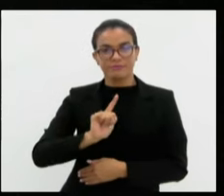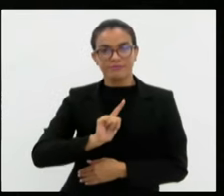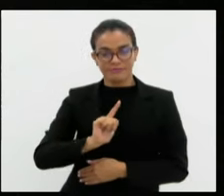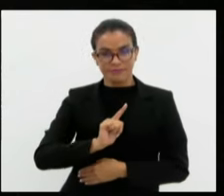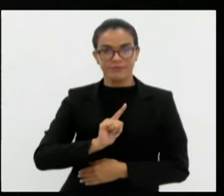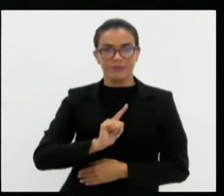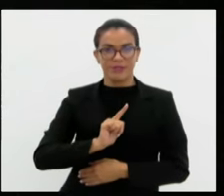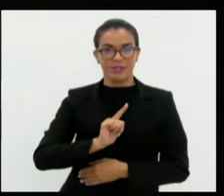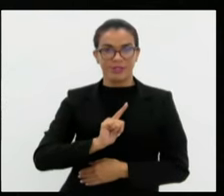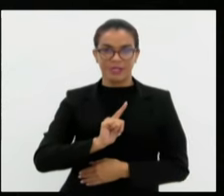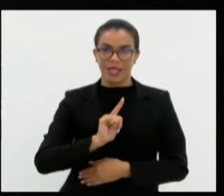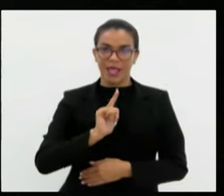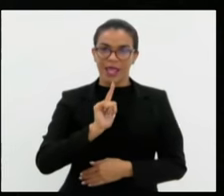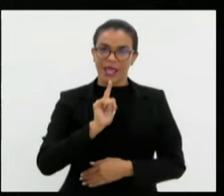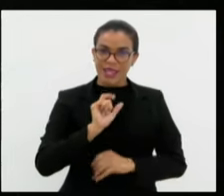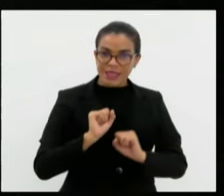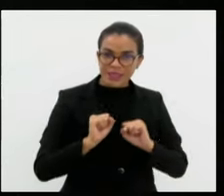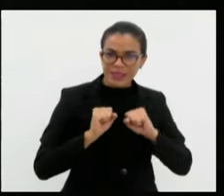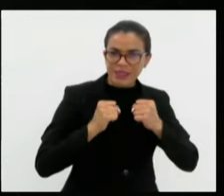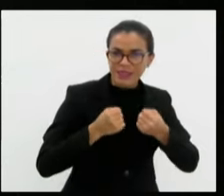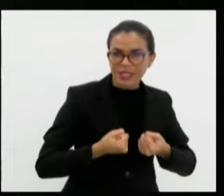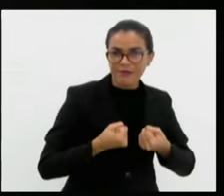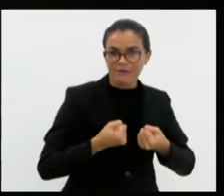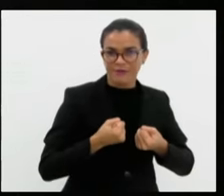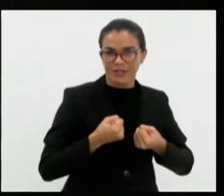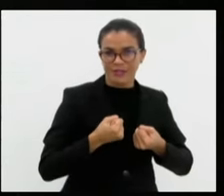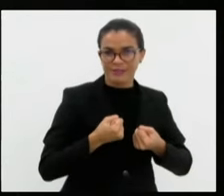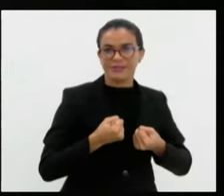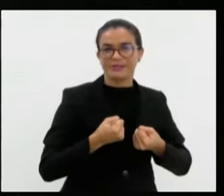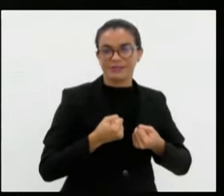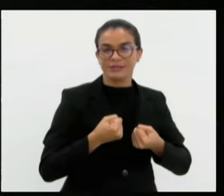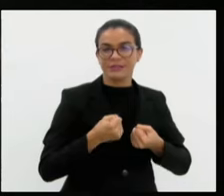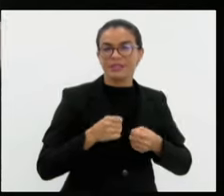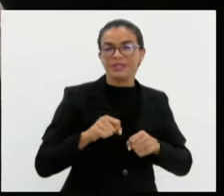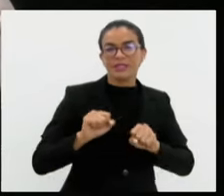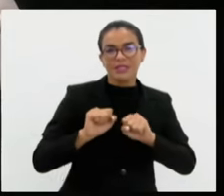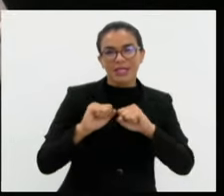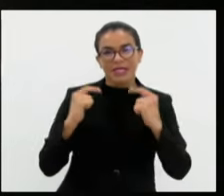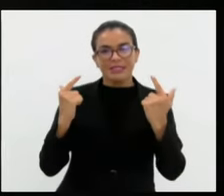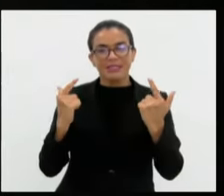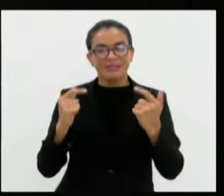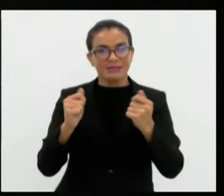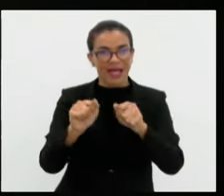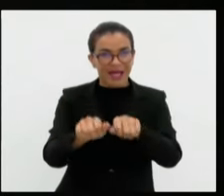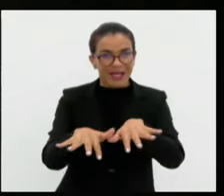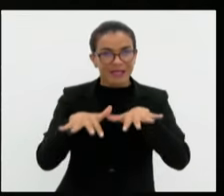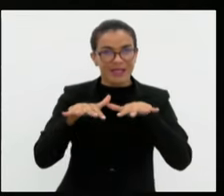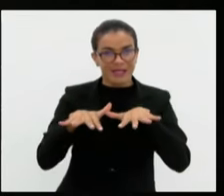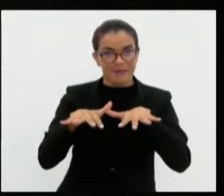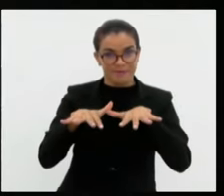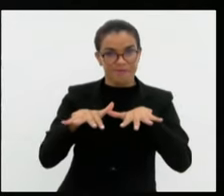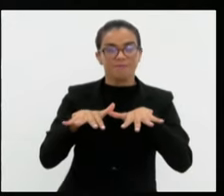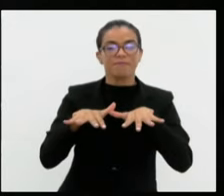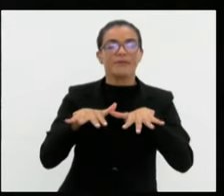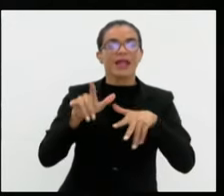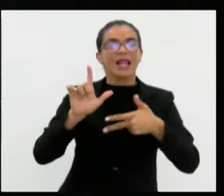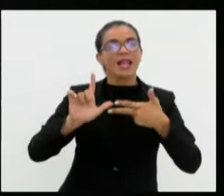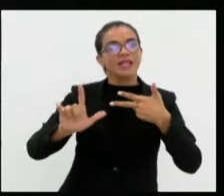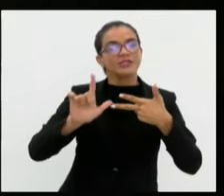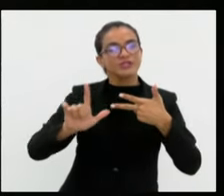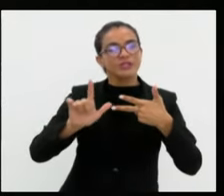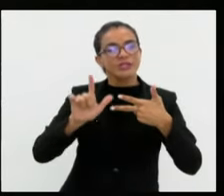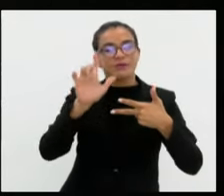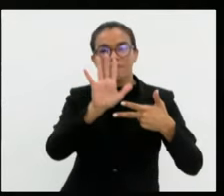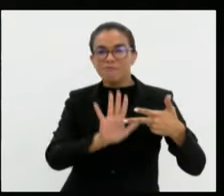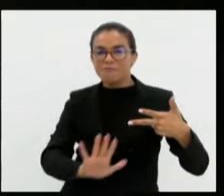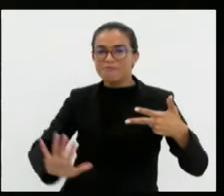as prerrogativas dos deputados estaduais das casas legislativas do Brasil inteiro sendo reconhecido